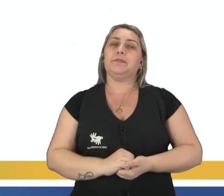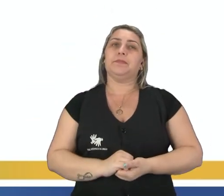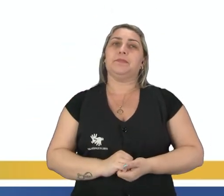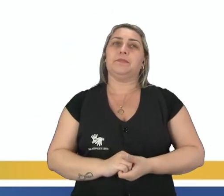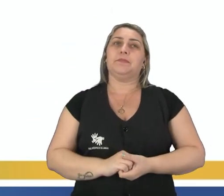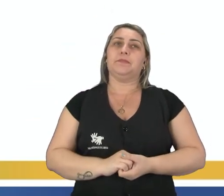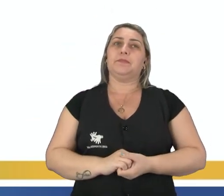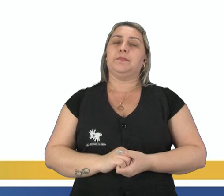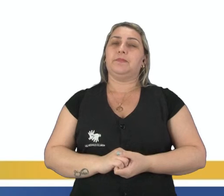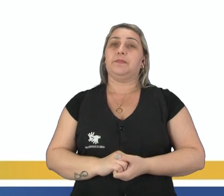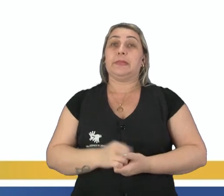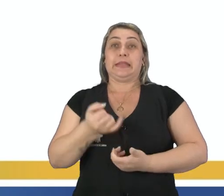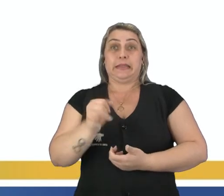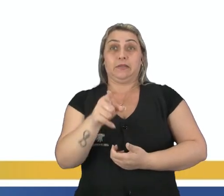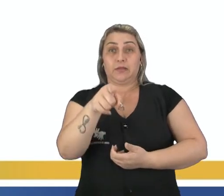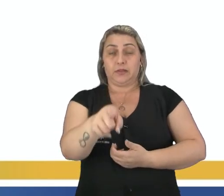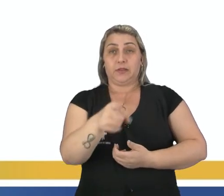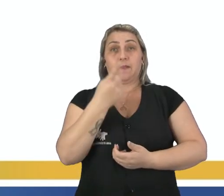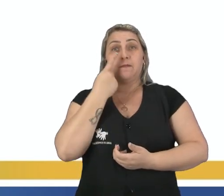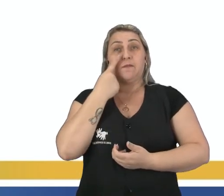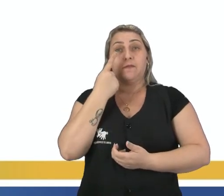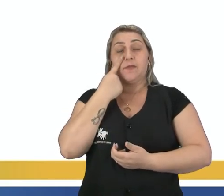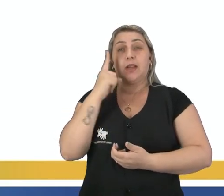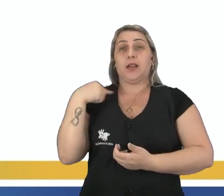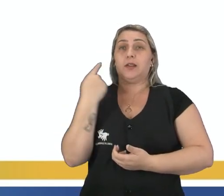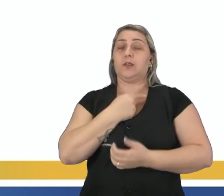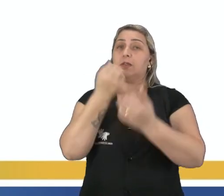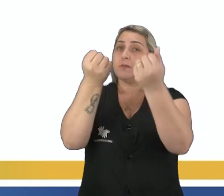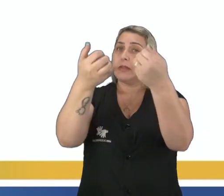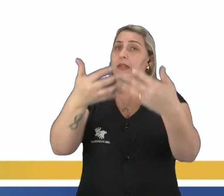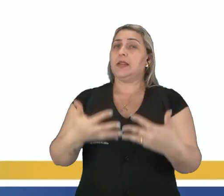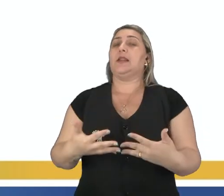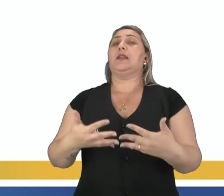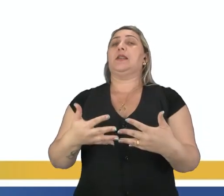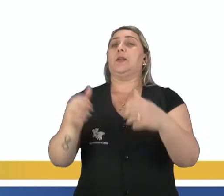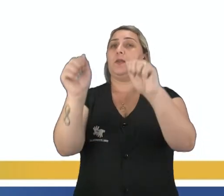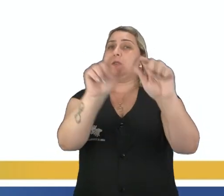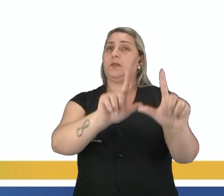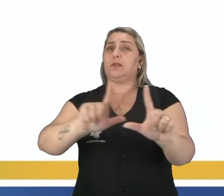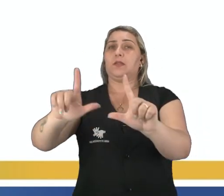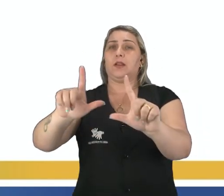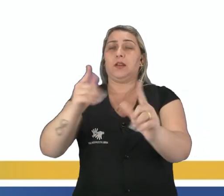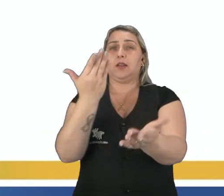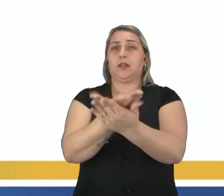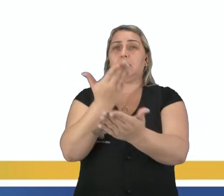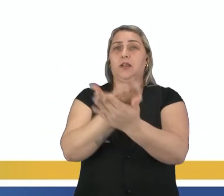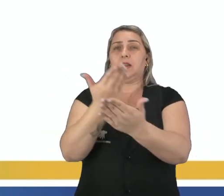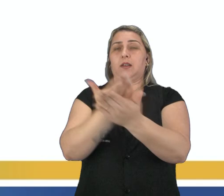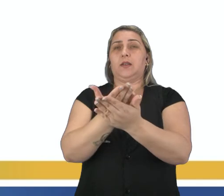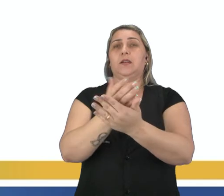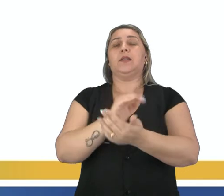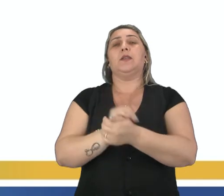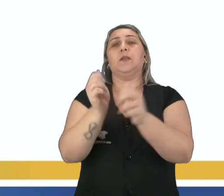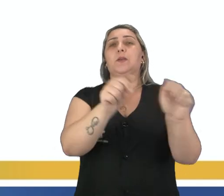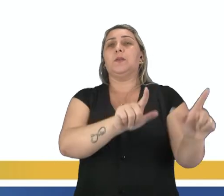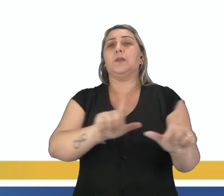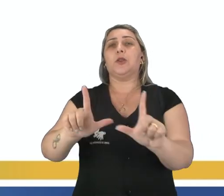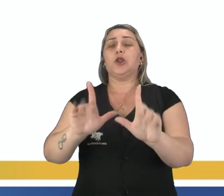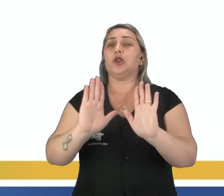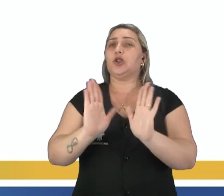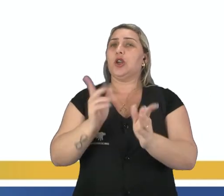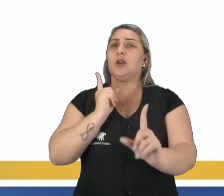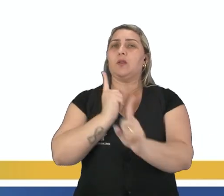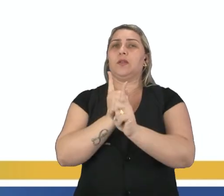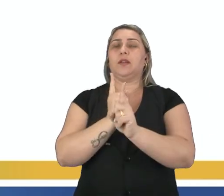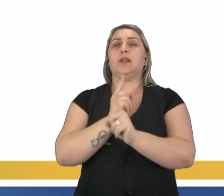nas prefeituras. Se você observou nossa discussão no decorrer da aula, você já deve